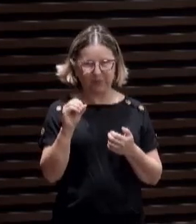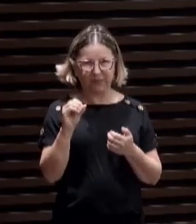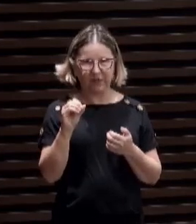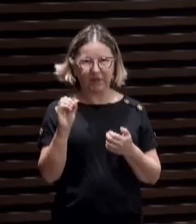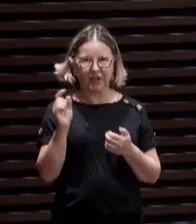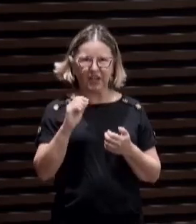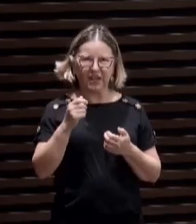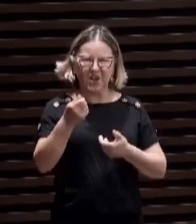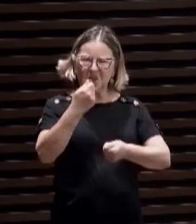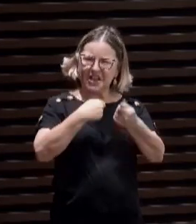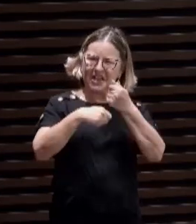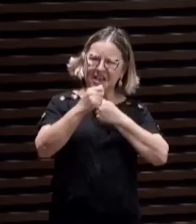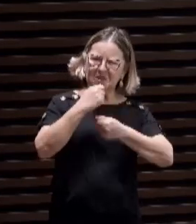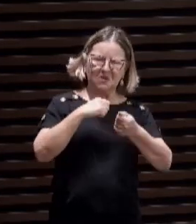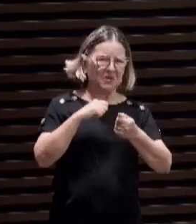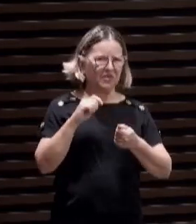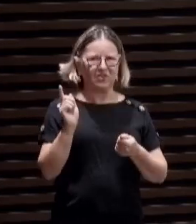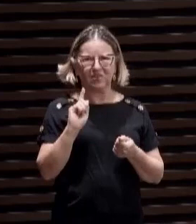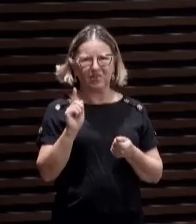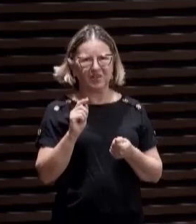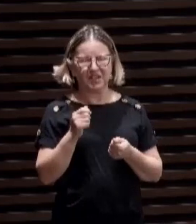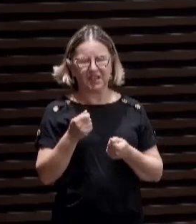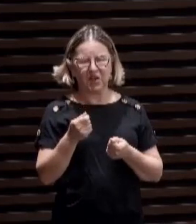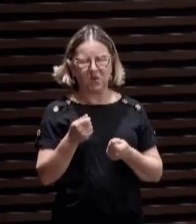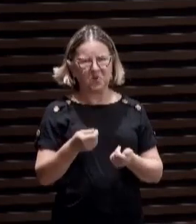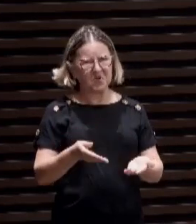simplesmente o enterrou. Está lá em Mateus 25, 24 a 30.